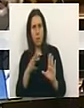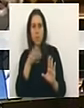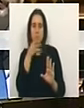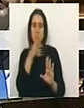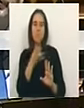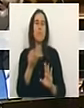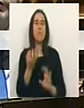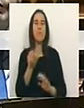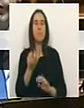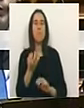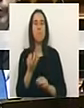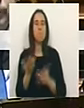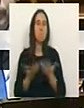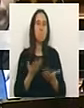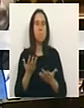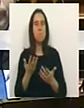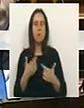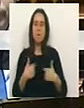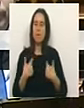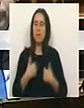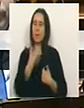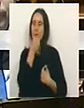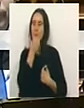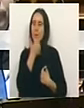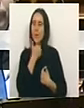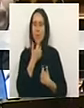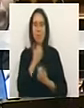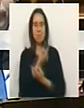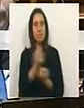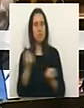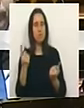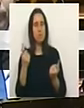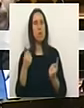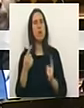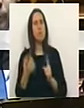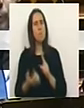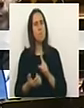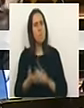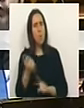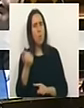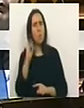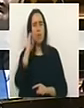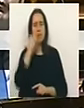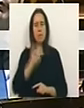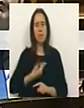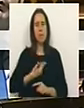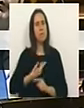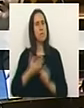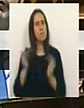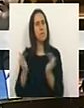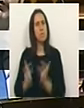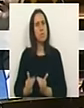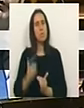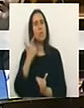de forma quase autocongratulatória, que consegue reduzir o déficit